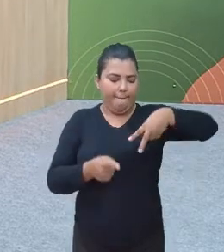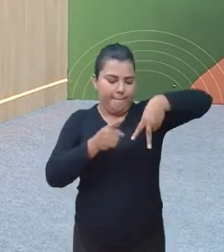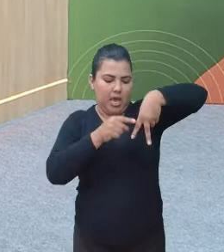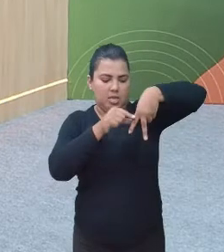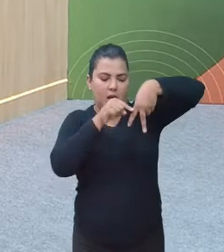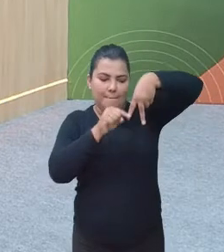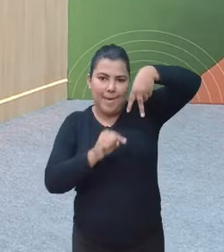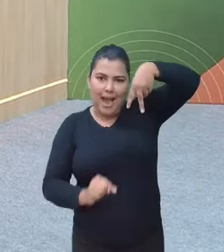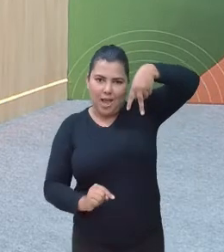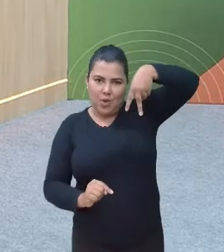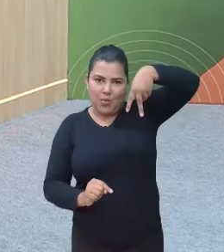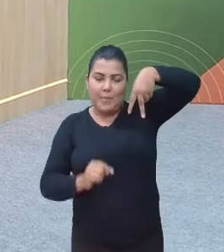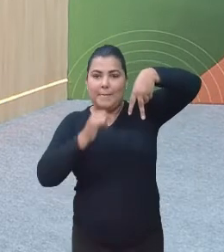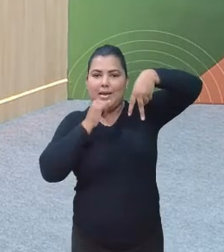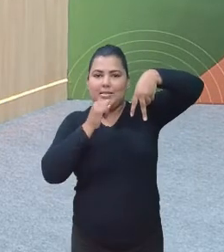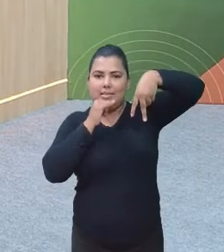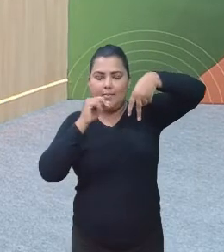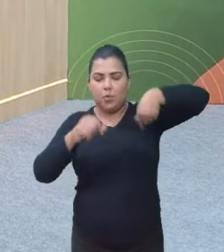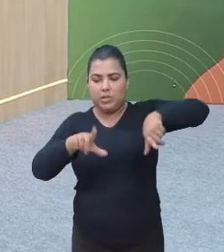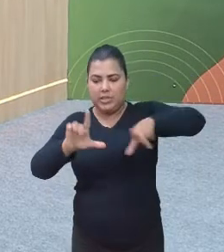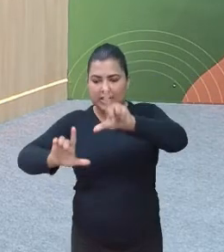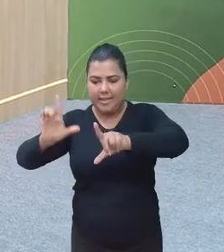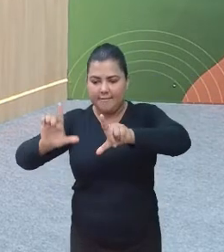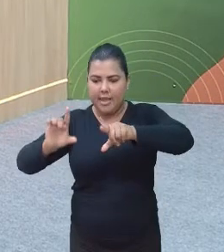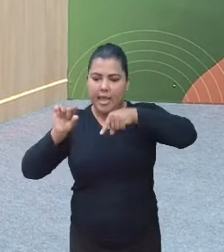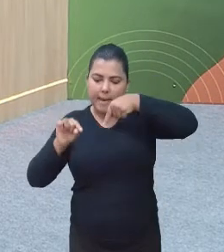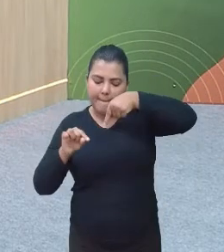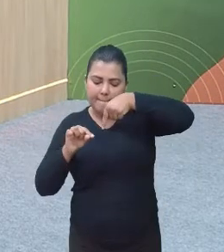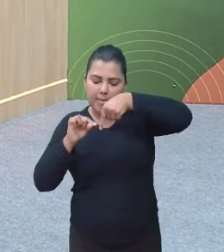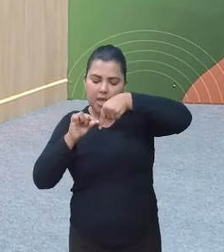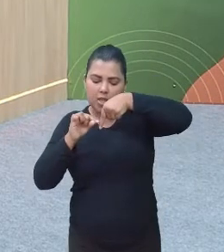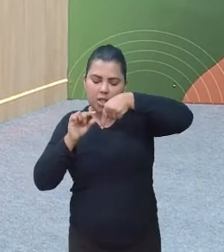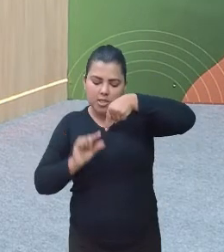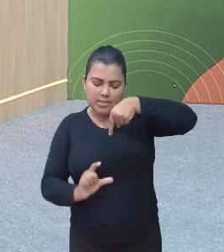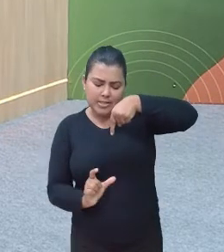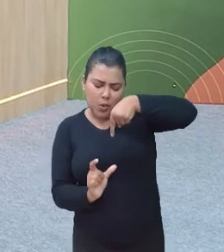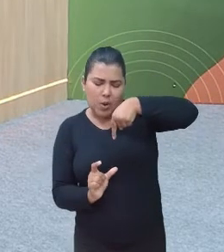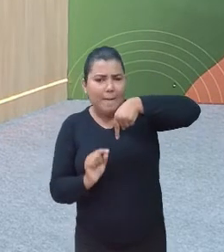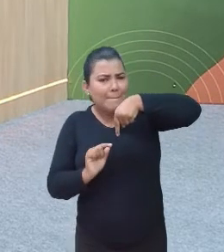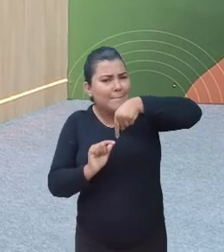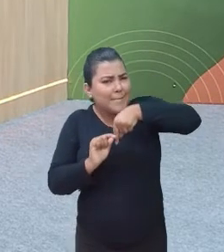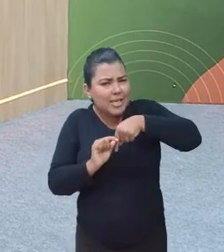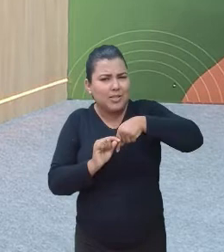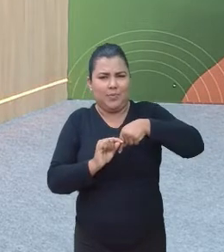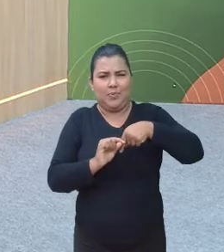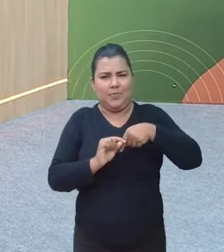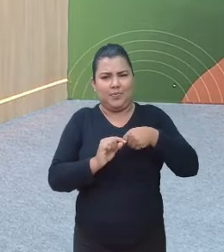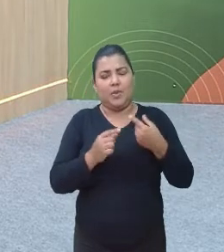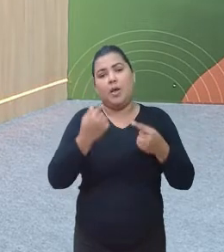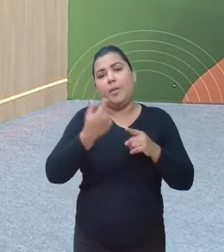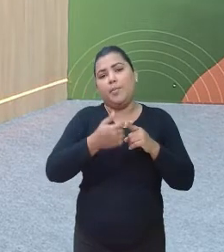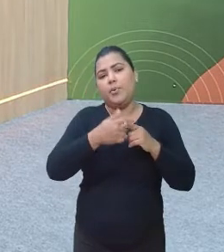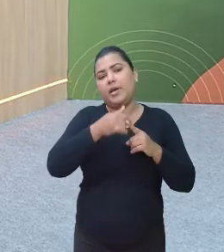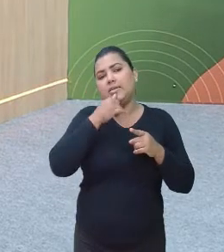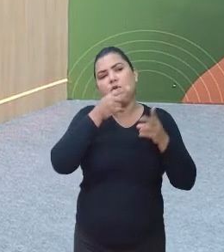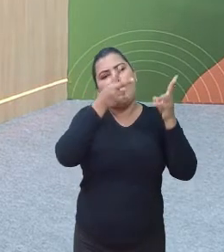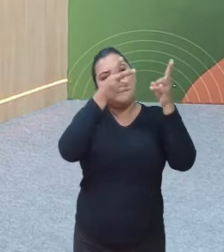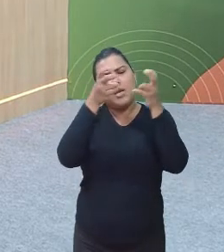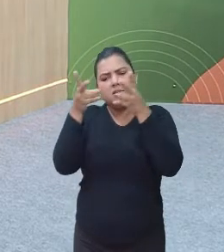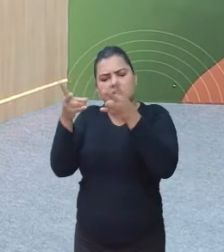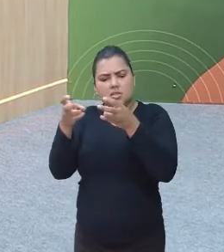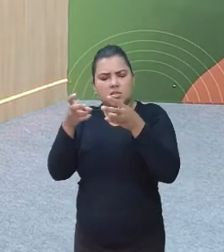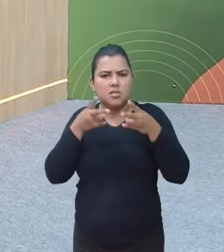ainda do que quando eu vejo pelo celular, tá certo? Então a gente vai tentar compreender por que quando eu olho nessas três